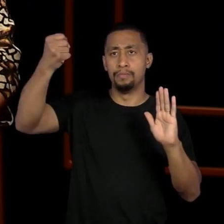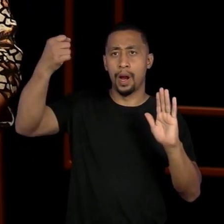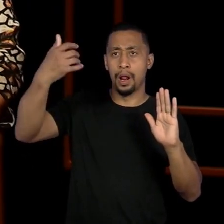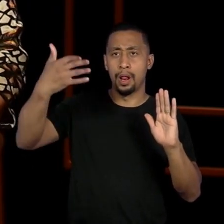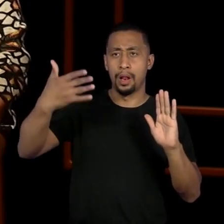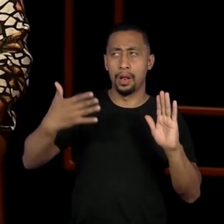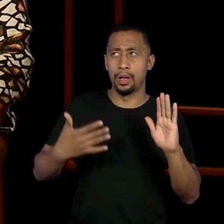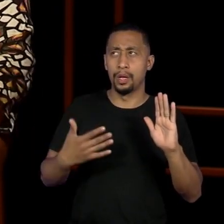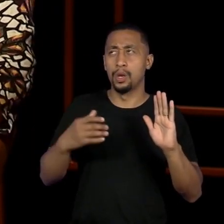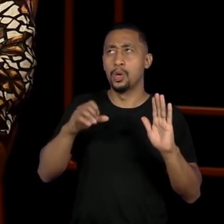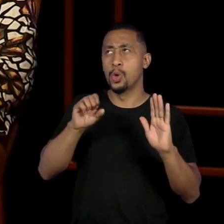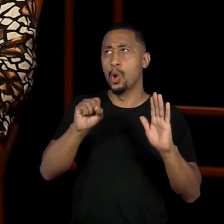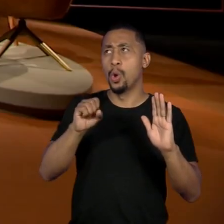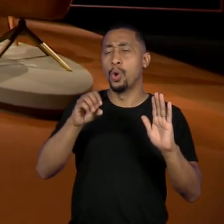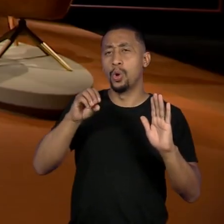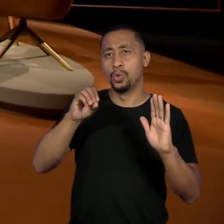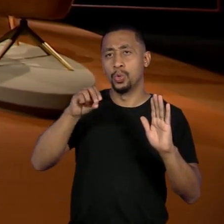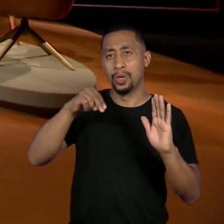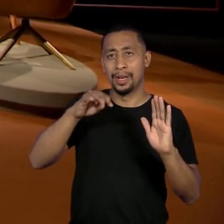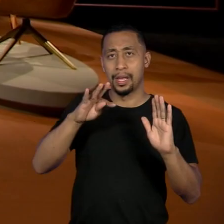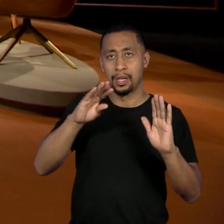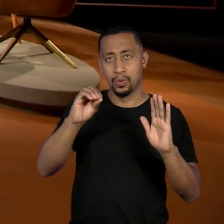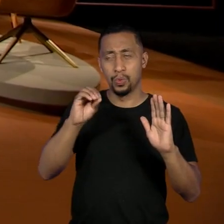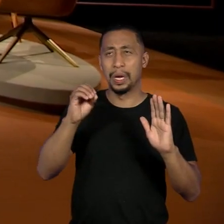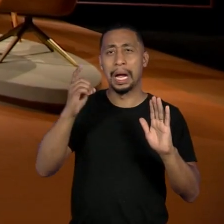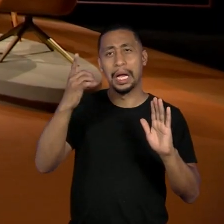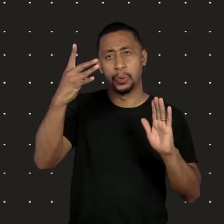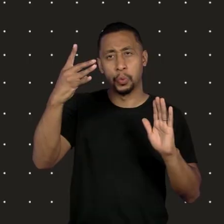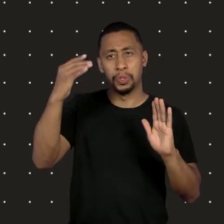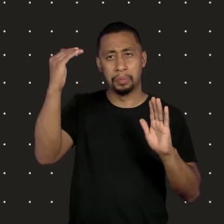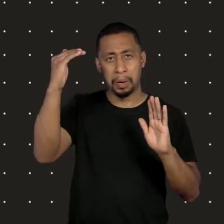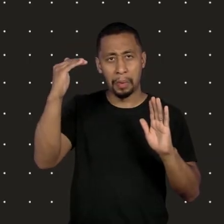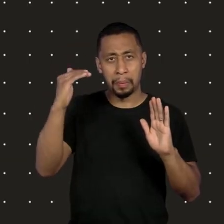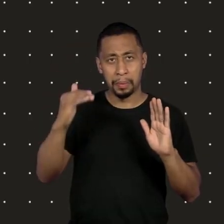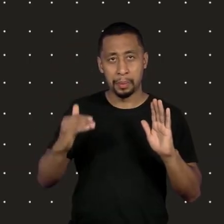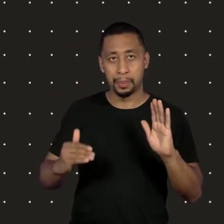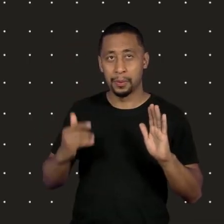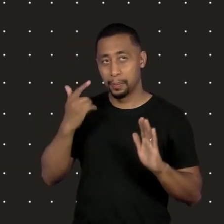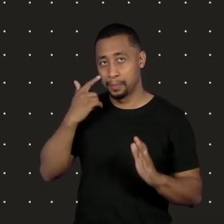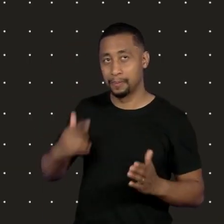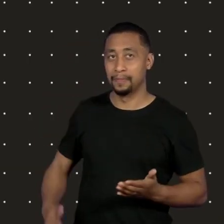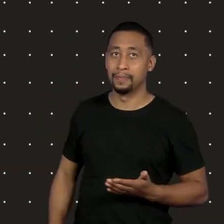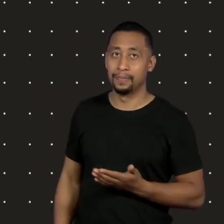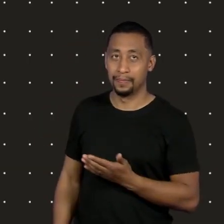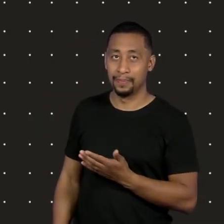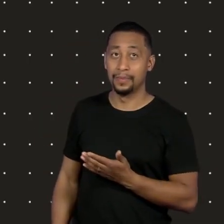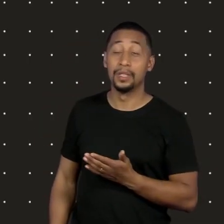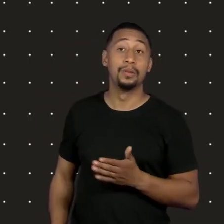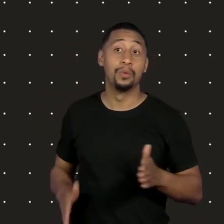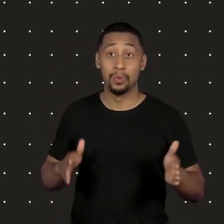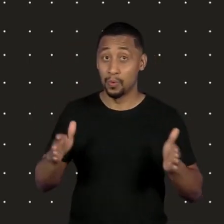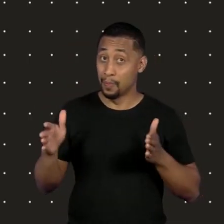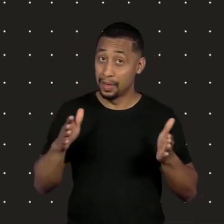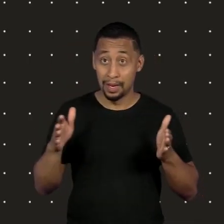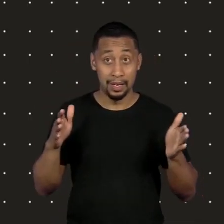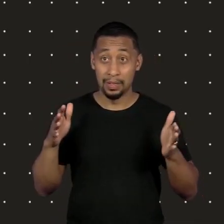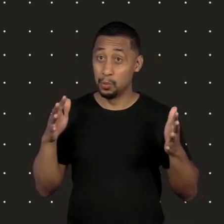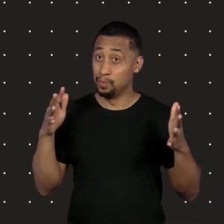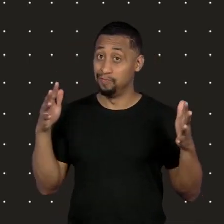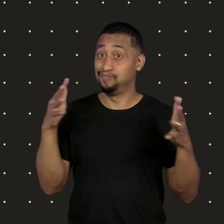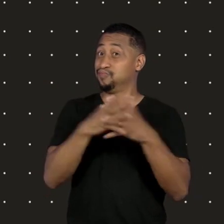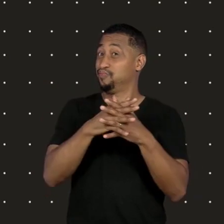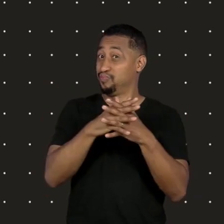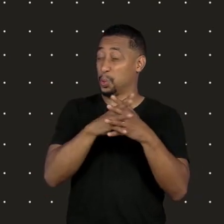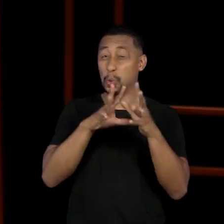soneto soma 14 vezes, que é só números. E que foi um escândalo na época, que ele fez um soneto só com